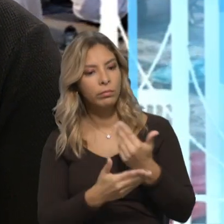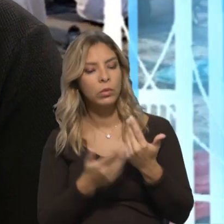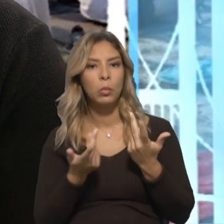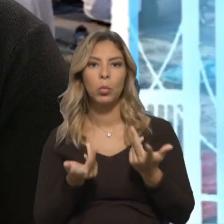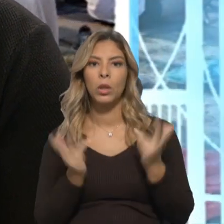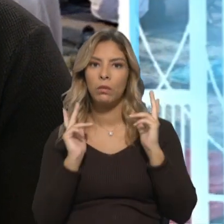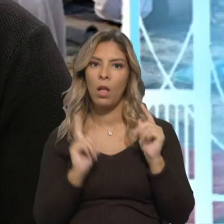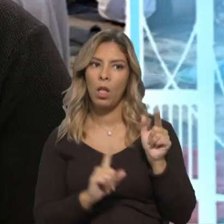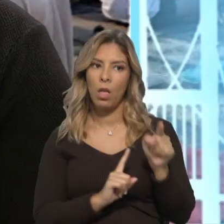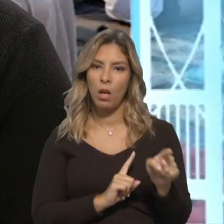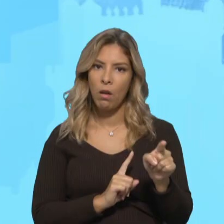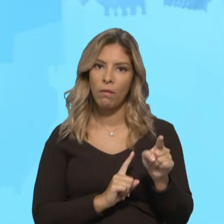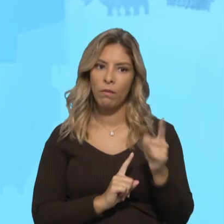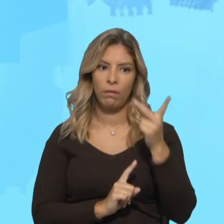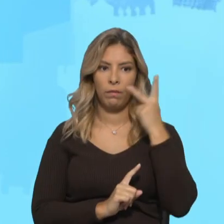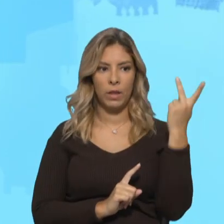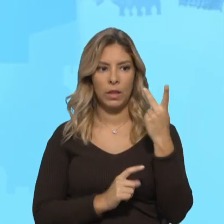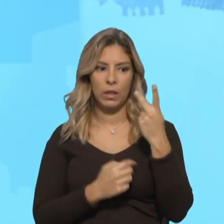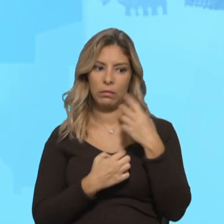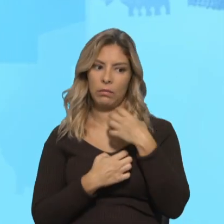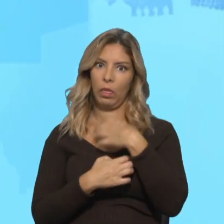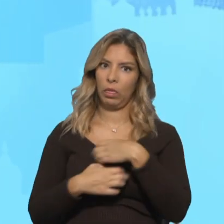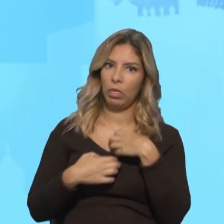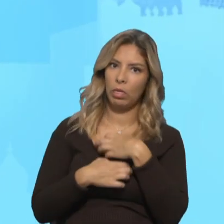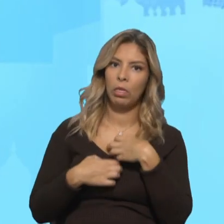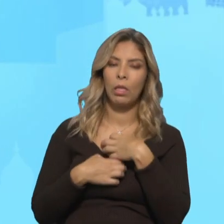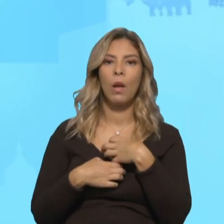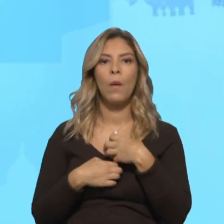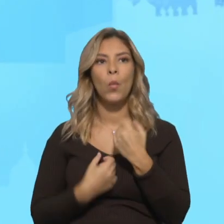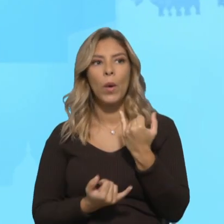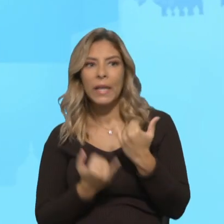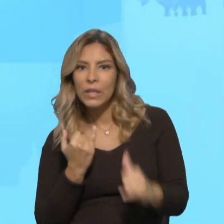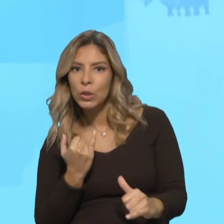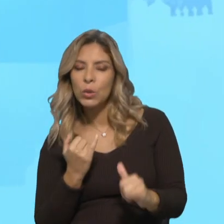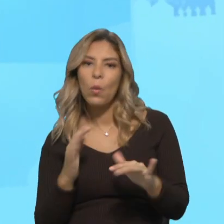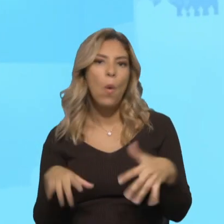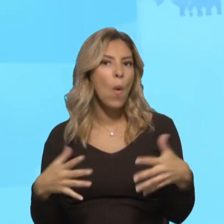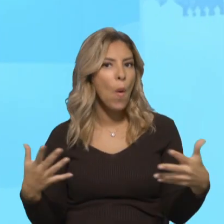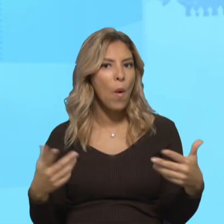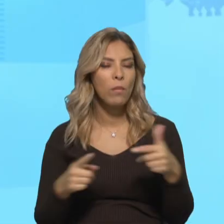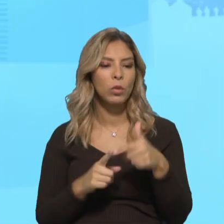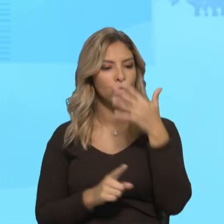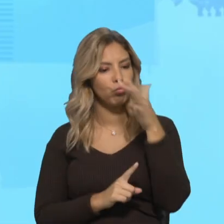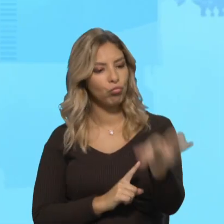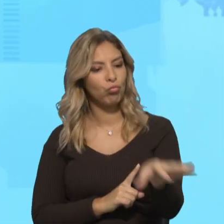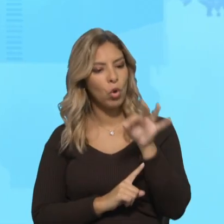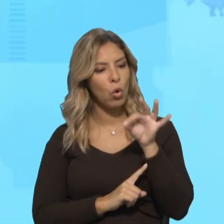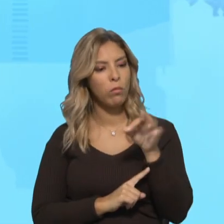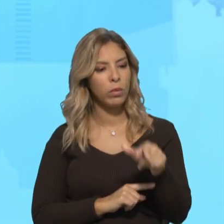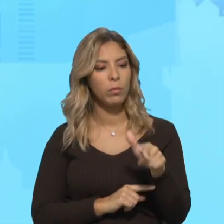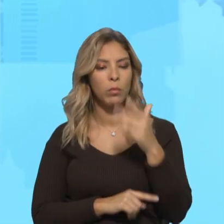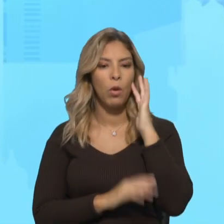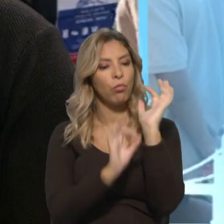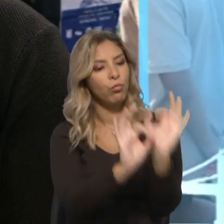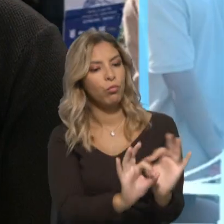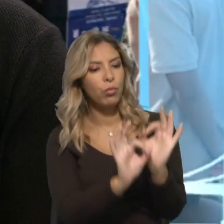vida incómoda e que envolve algum risco porque escolheu vocacionalmente a defesa dos fracos e